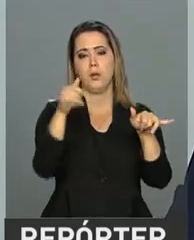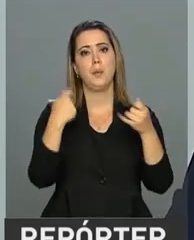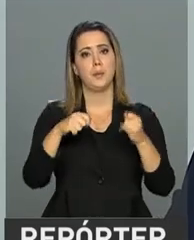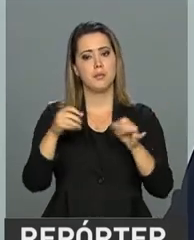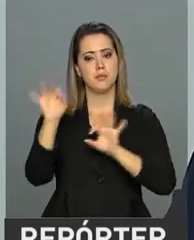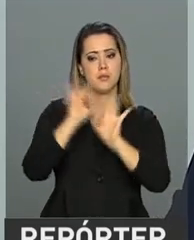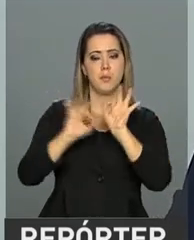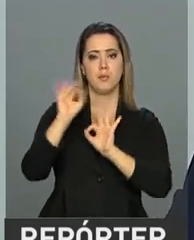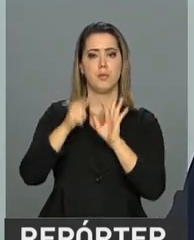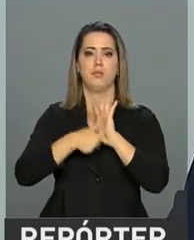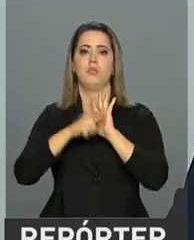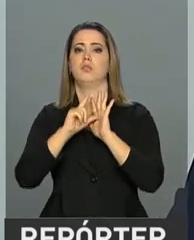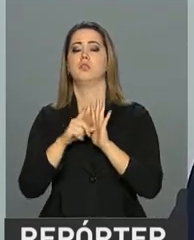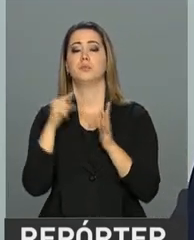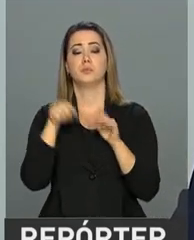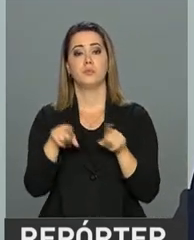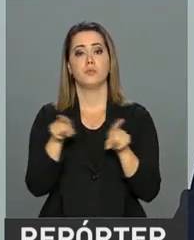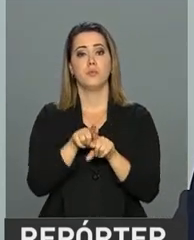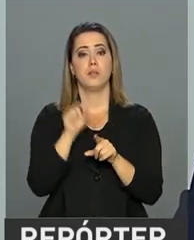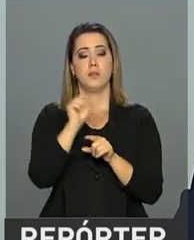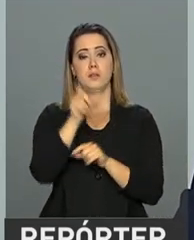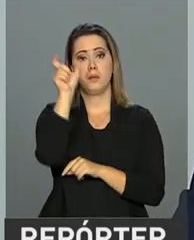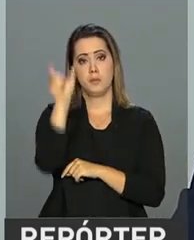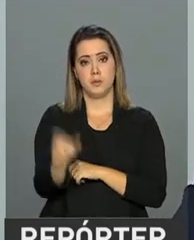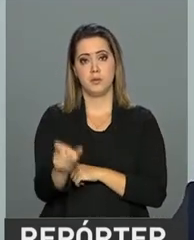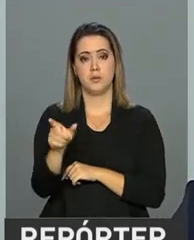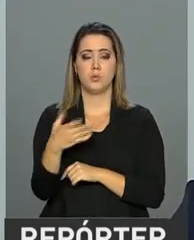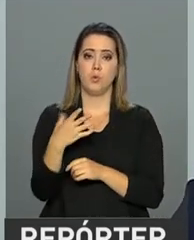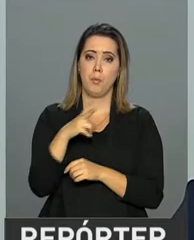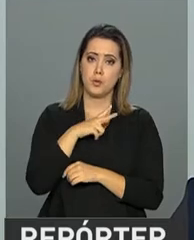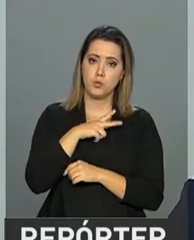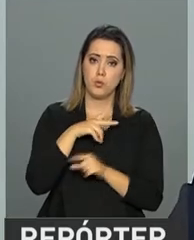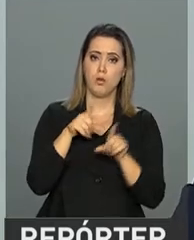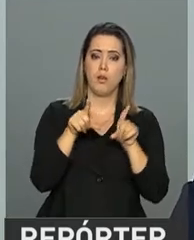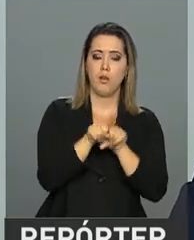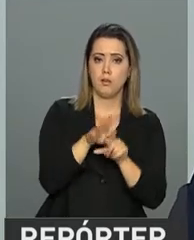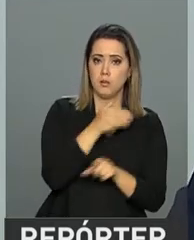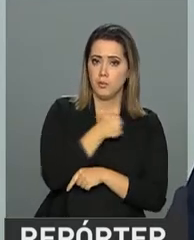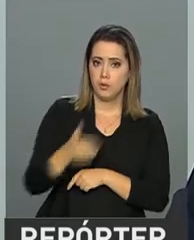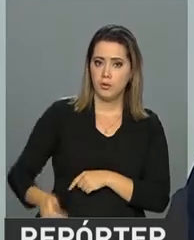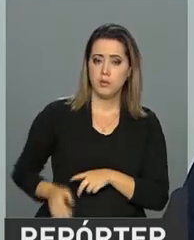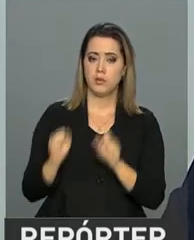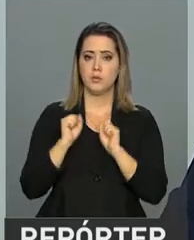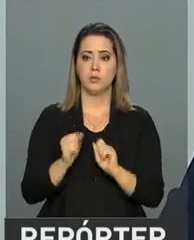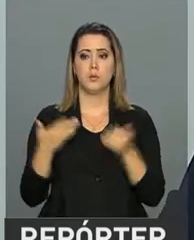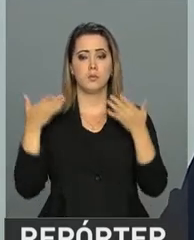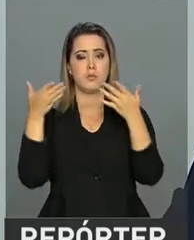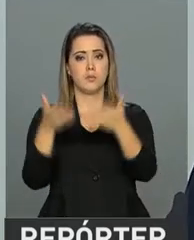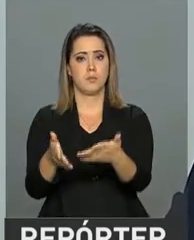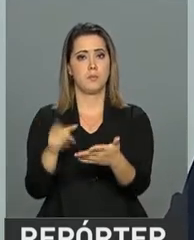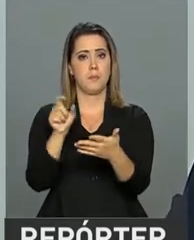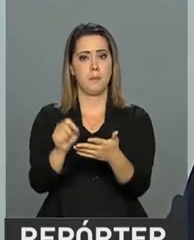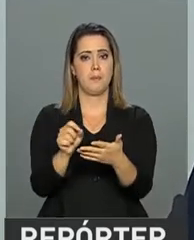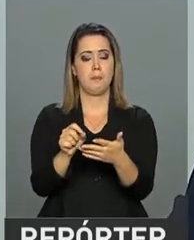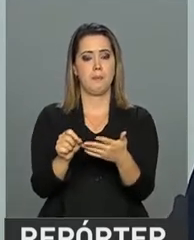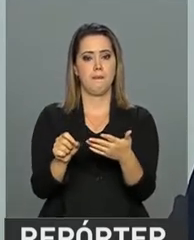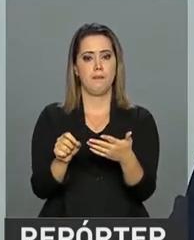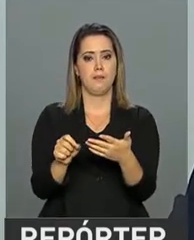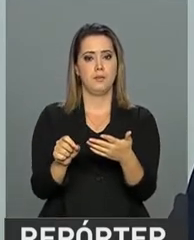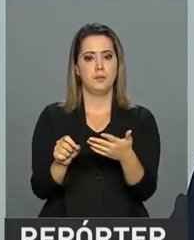sustentável e que o operador tanto público como o privado possam não é